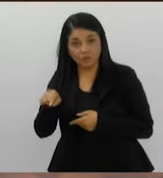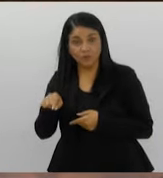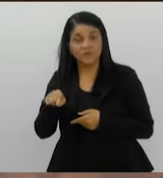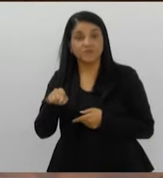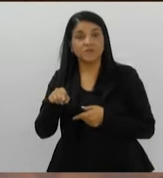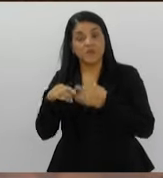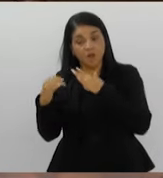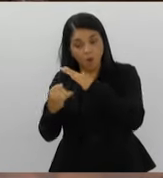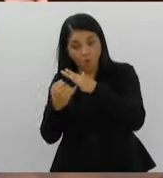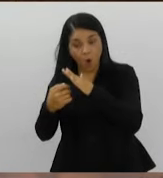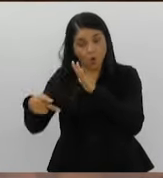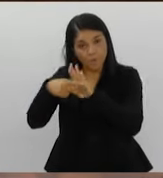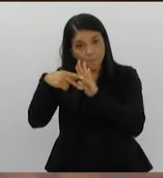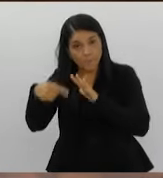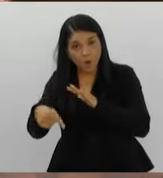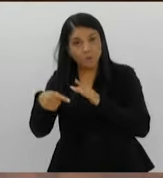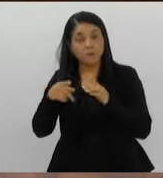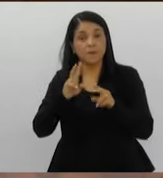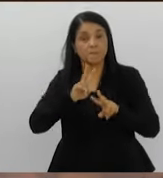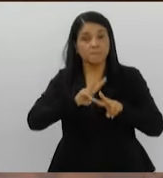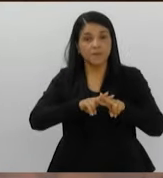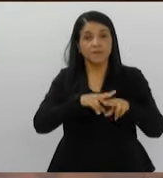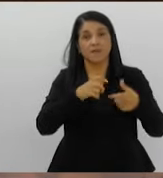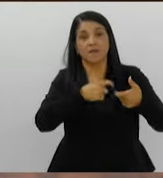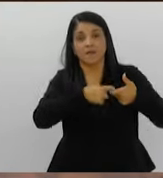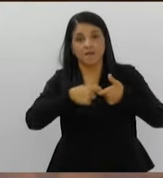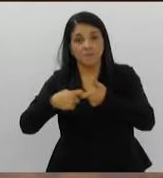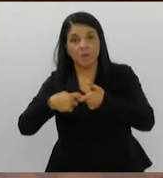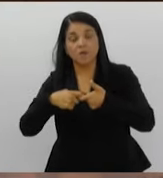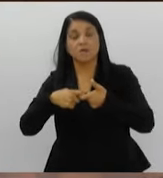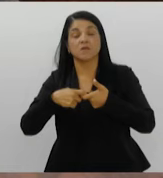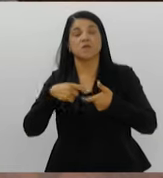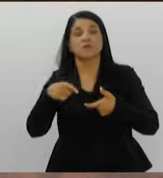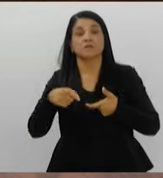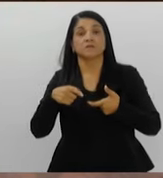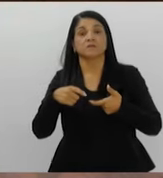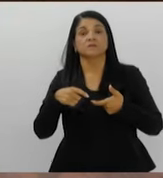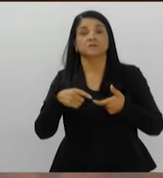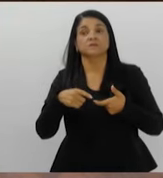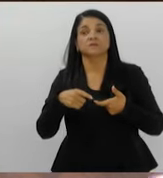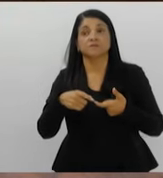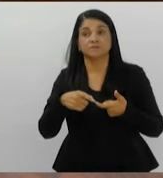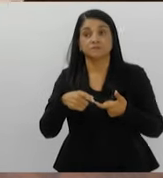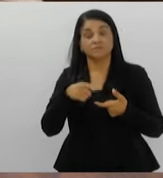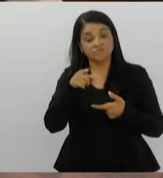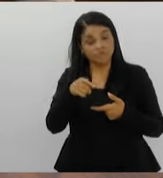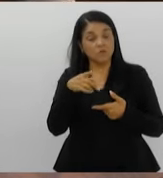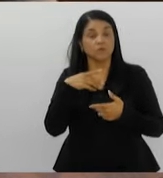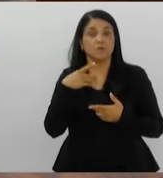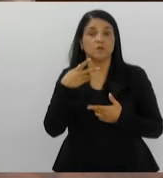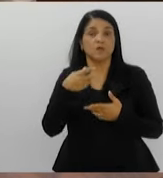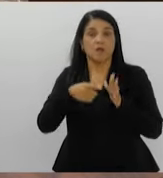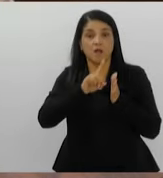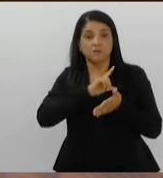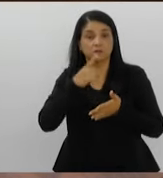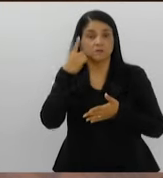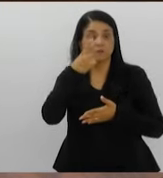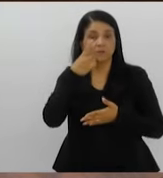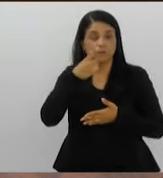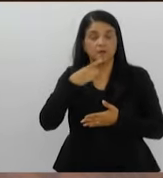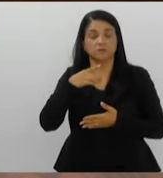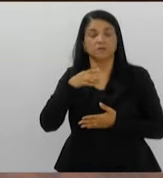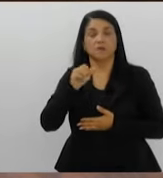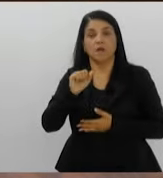irregular, mas ele vinha apreendendo o carro do trabalhador, como Vossa Excelência Rodrigo Amorim mencionou aqui há pouco.